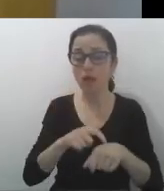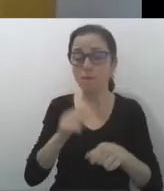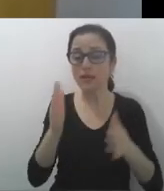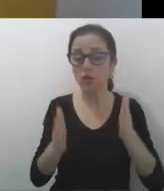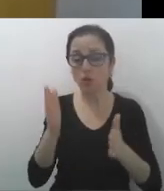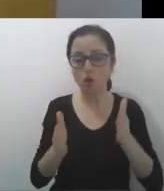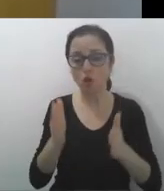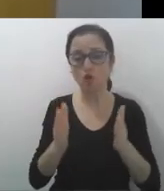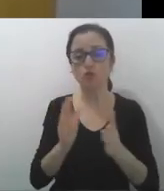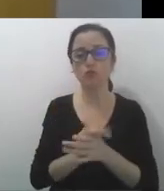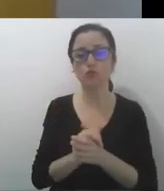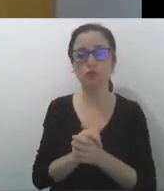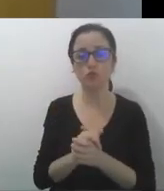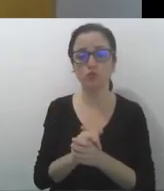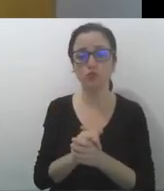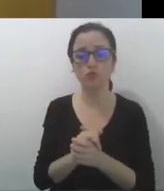período, quer dizer,